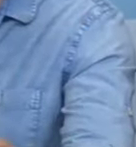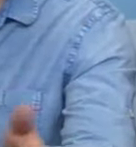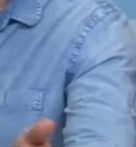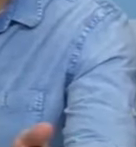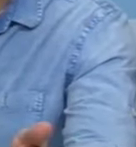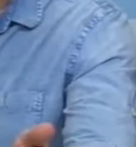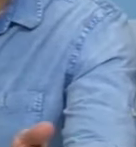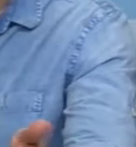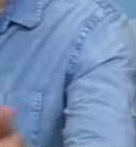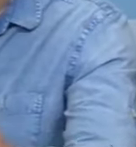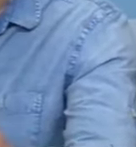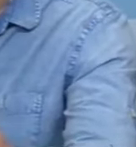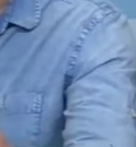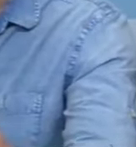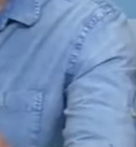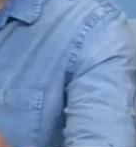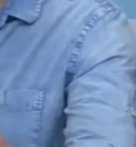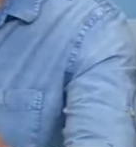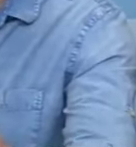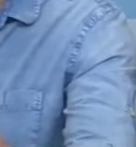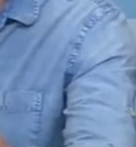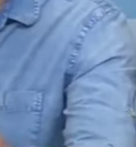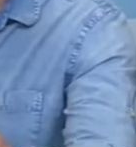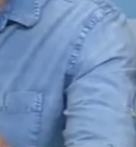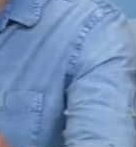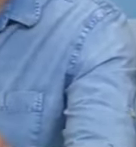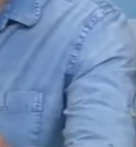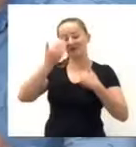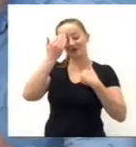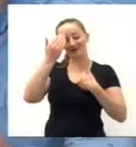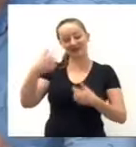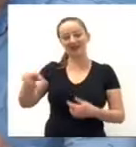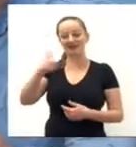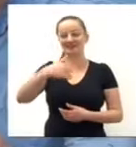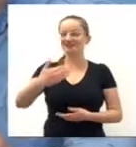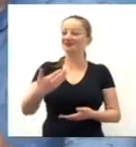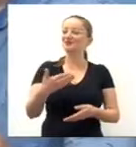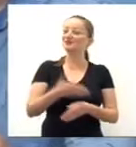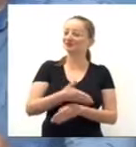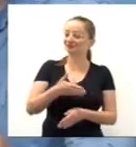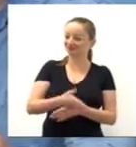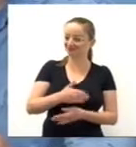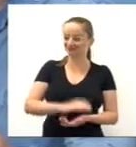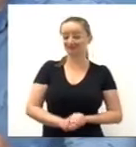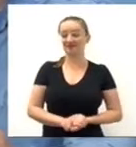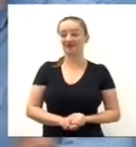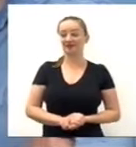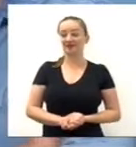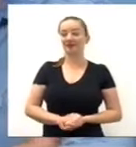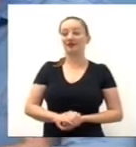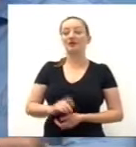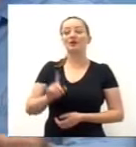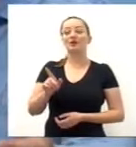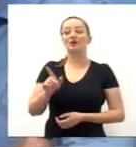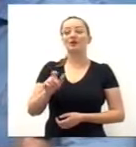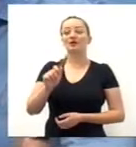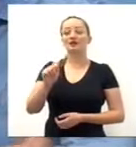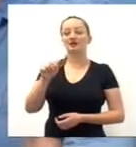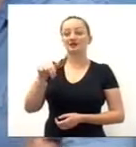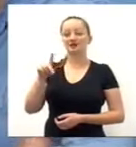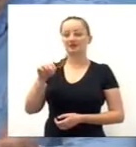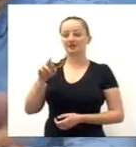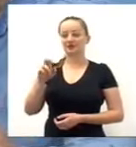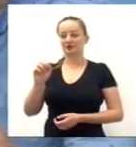Bom, retornamos então à nossa aula. Agradecemos muito a participação de vocês. O Anderson está mandando aqui boa